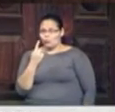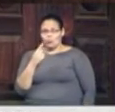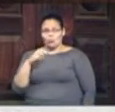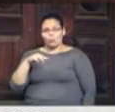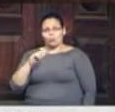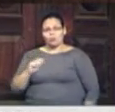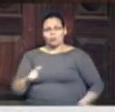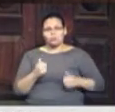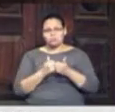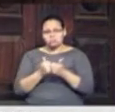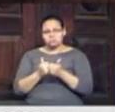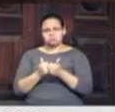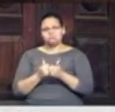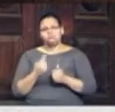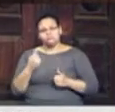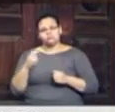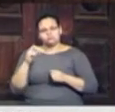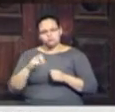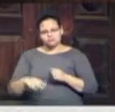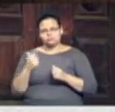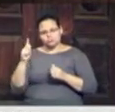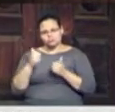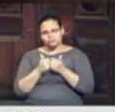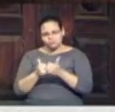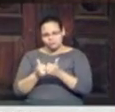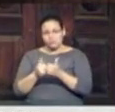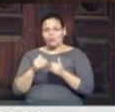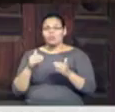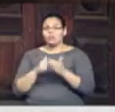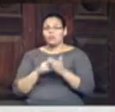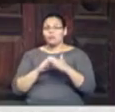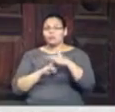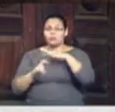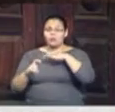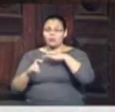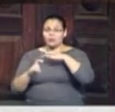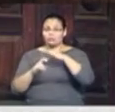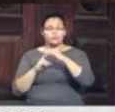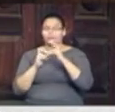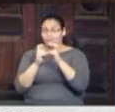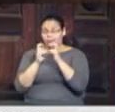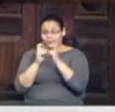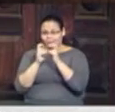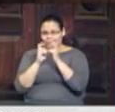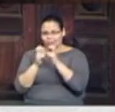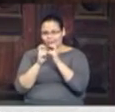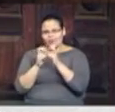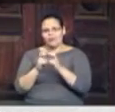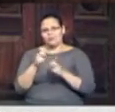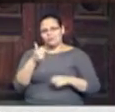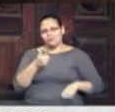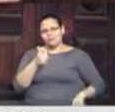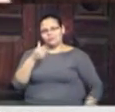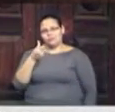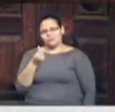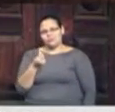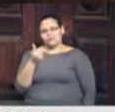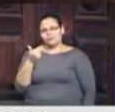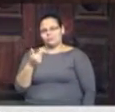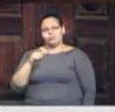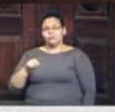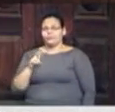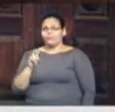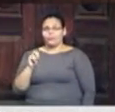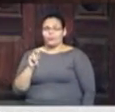só. Até o trem já daria R$ 162,50 com uma viagem, que